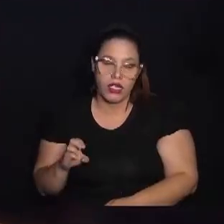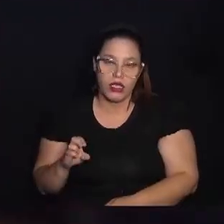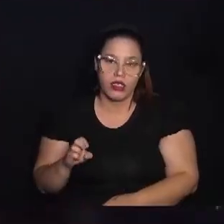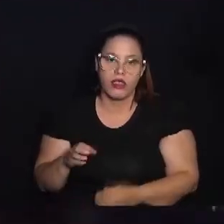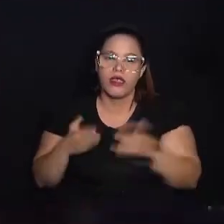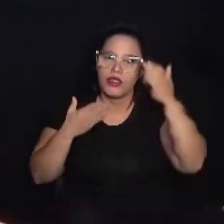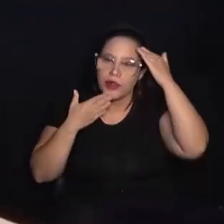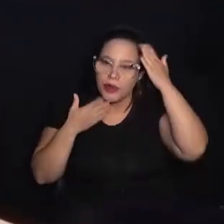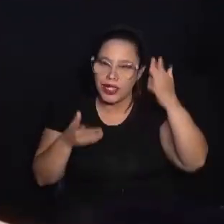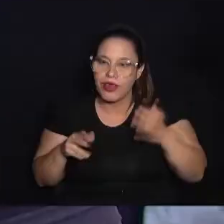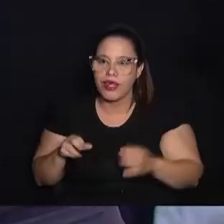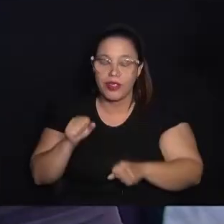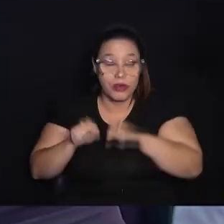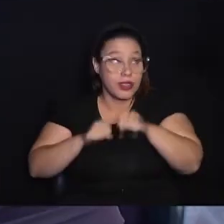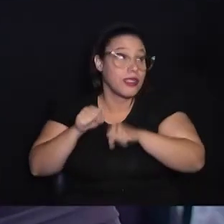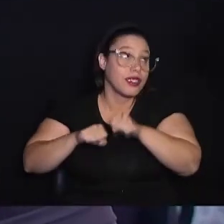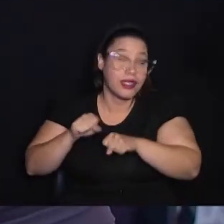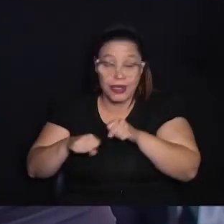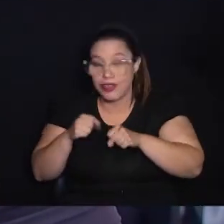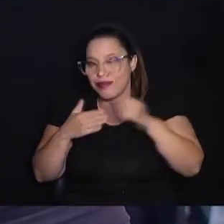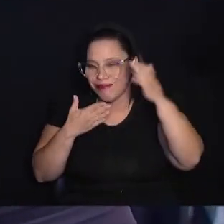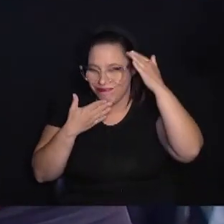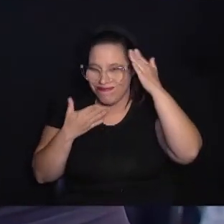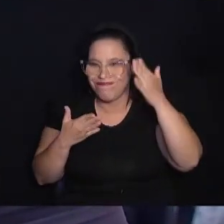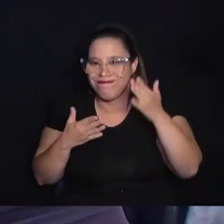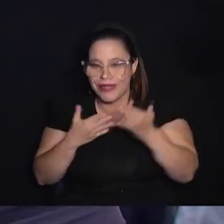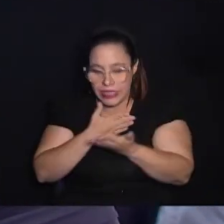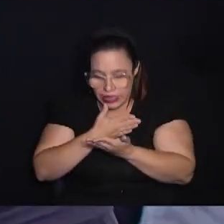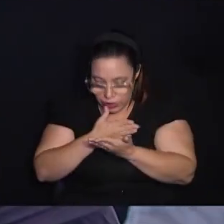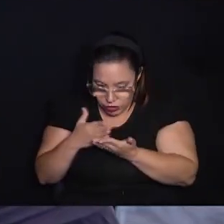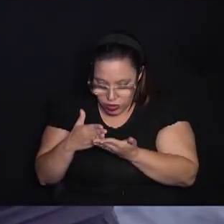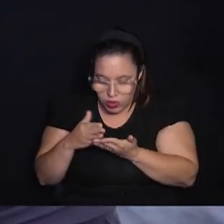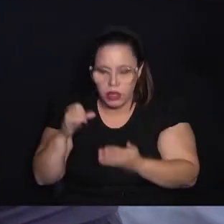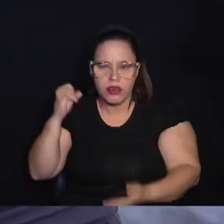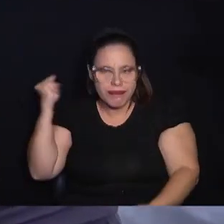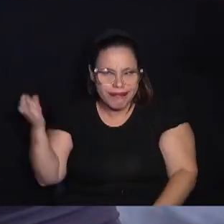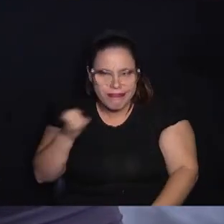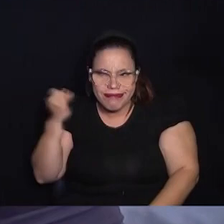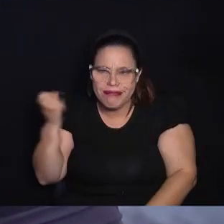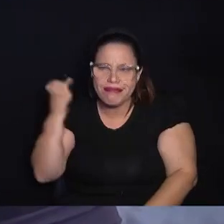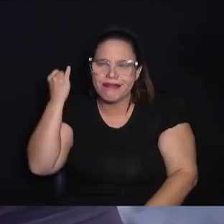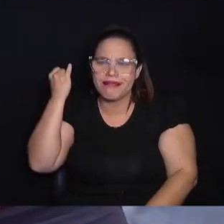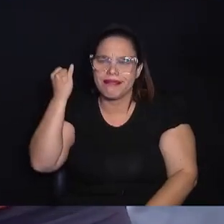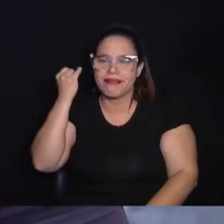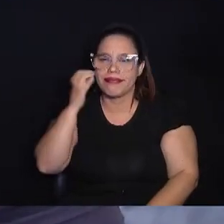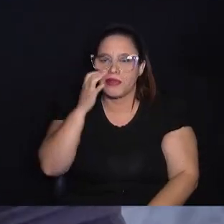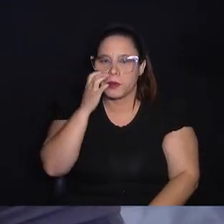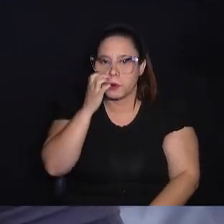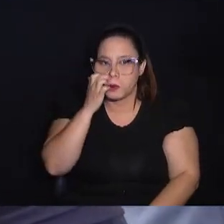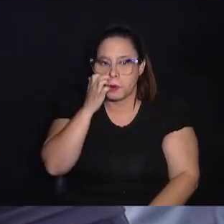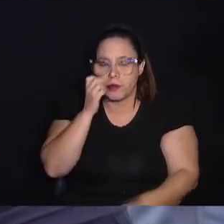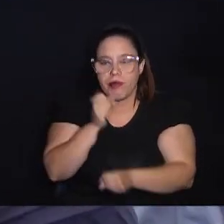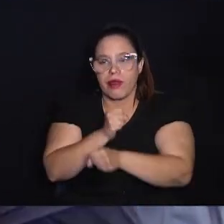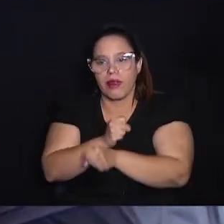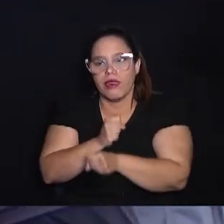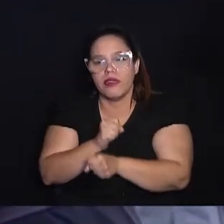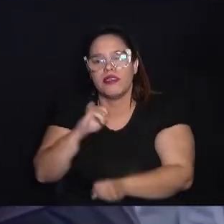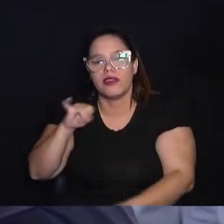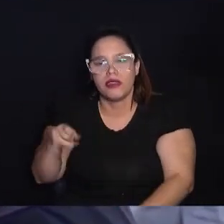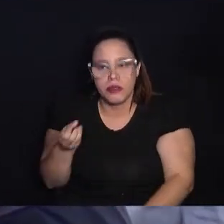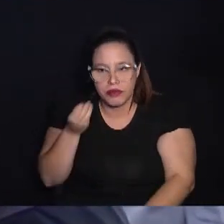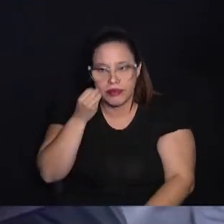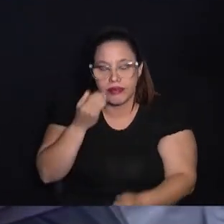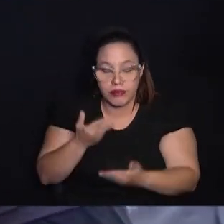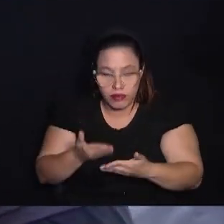ciclistas né que estão aqui presentes então é um piloto é muito importante pra gente que a gente espera que a gente consiga